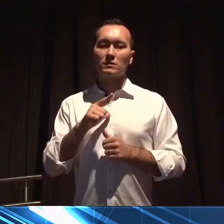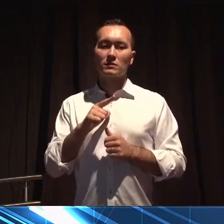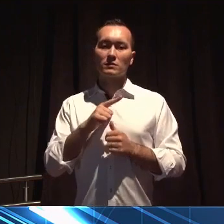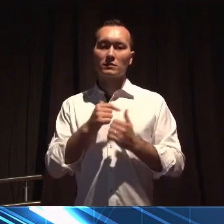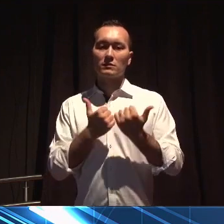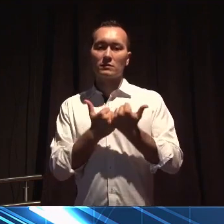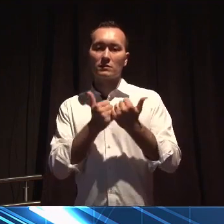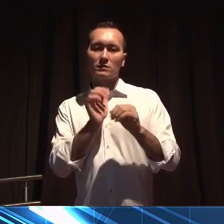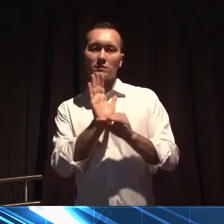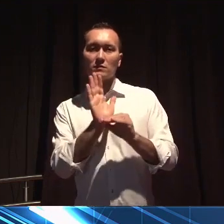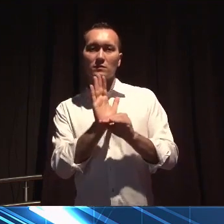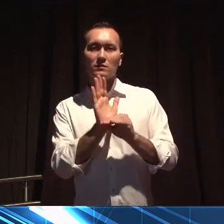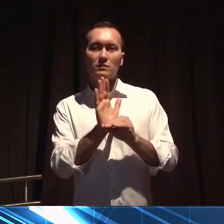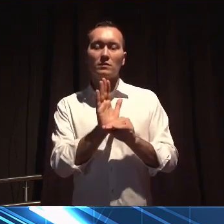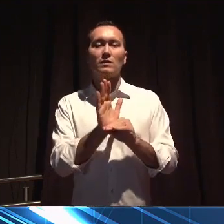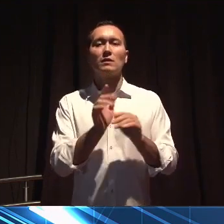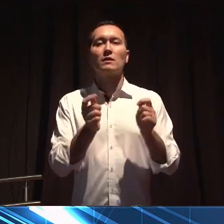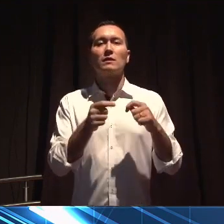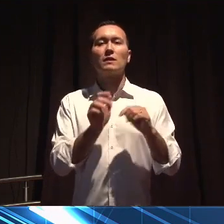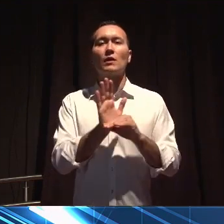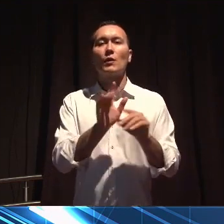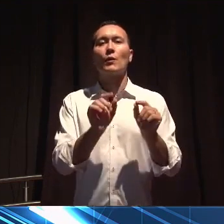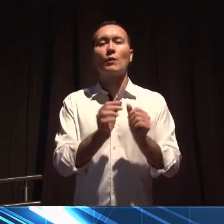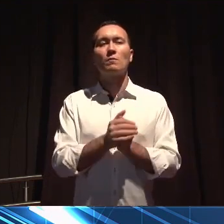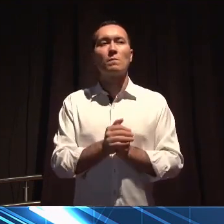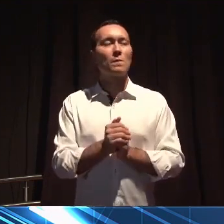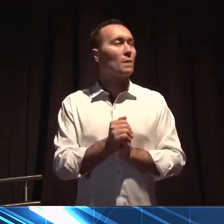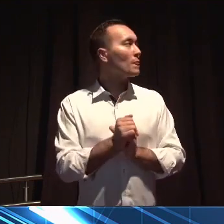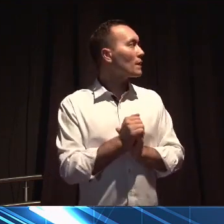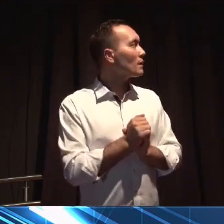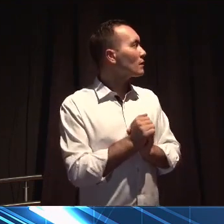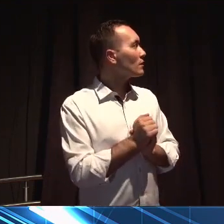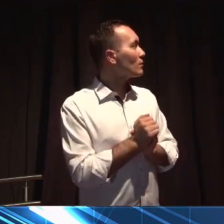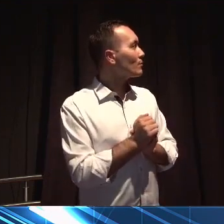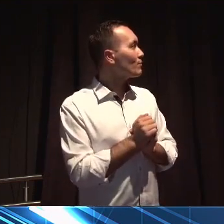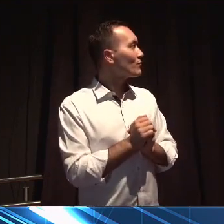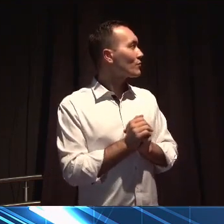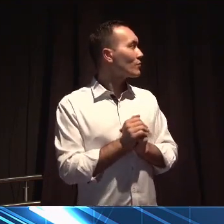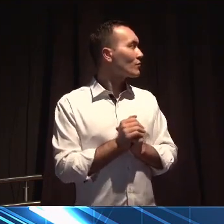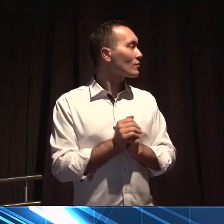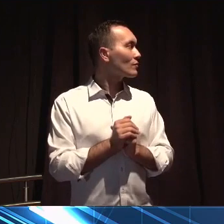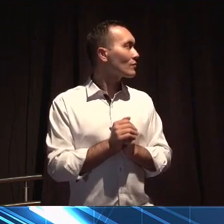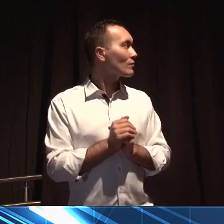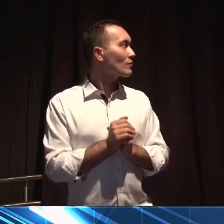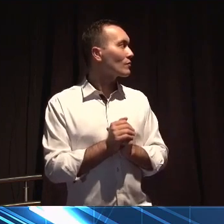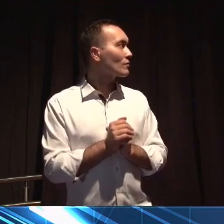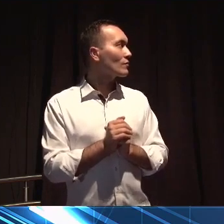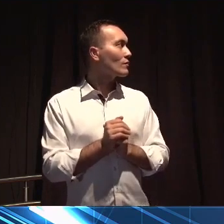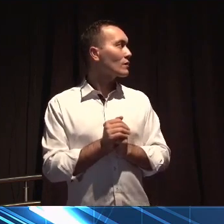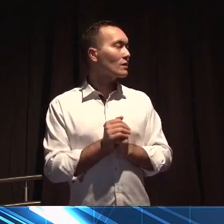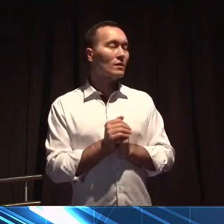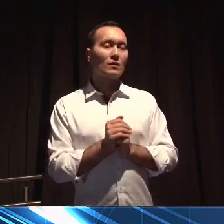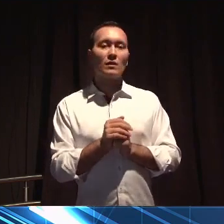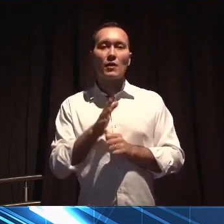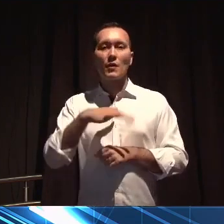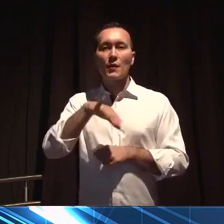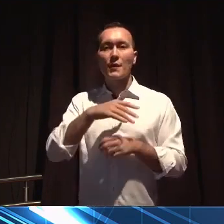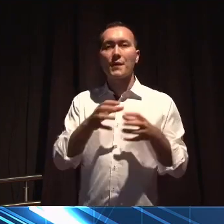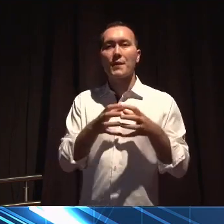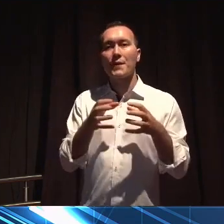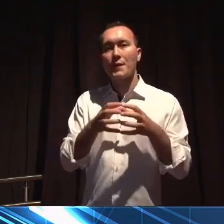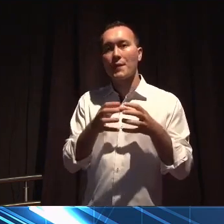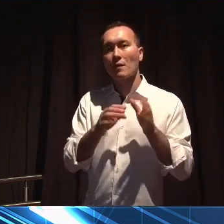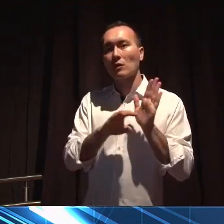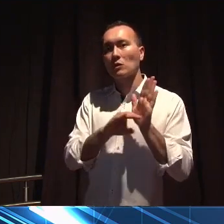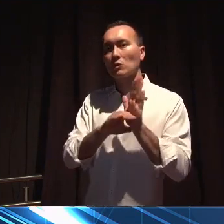chamar google.com ou não pode chamar google.com. Também é uma coisa que eles vão implementar para a gente, que é uma coisa que a gente tinha que fazer manualmente dentro do runtime, e não é uma